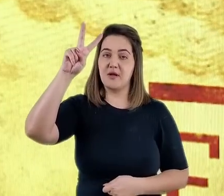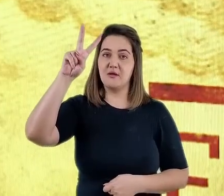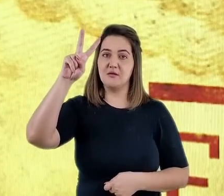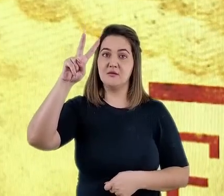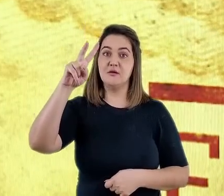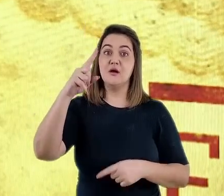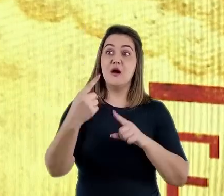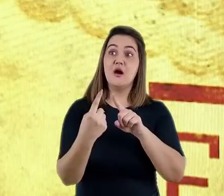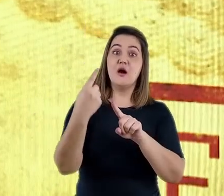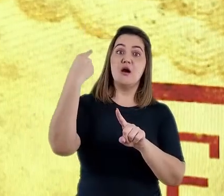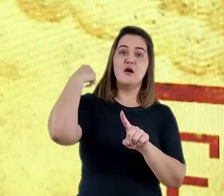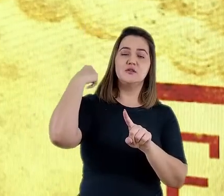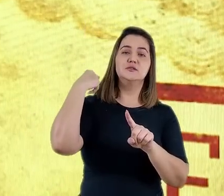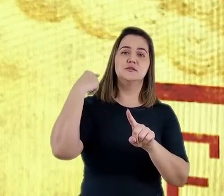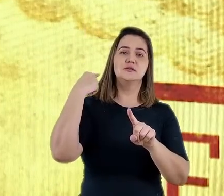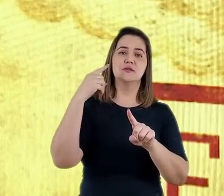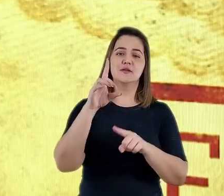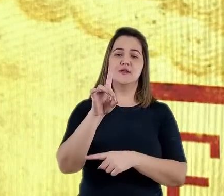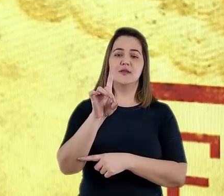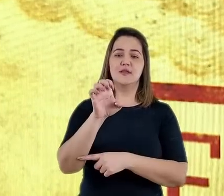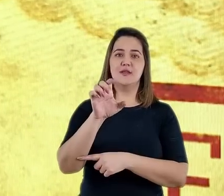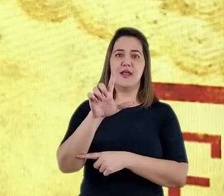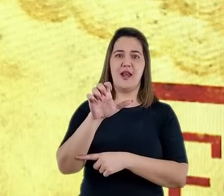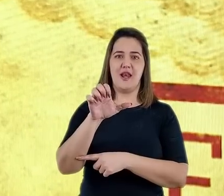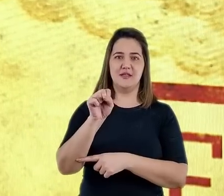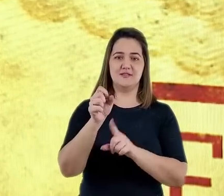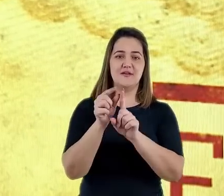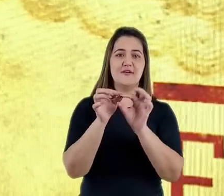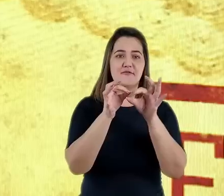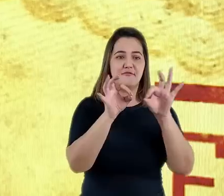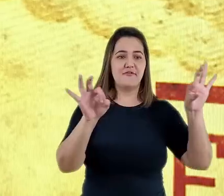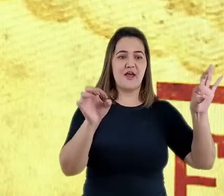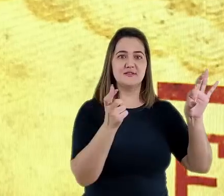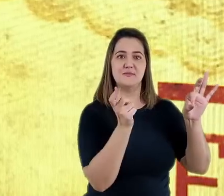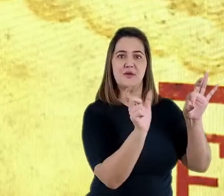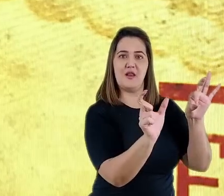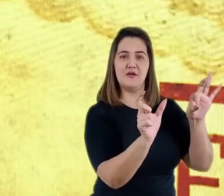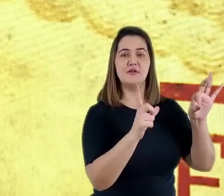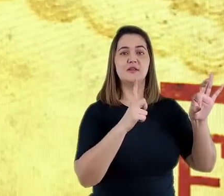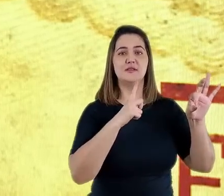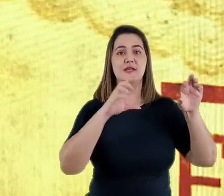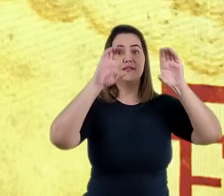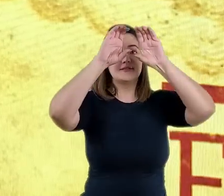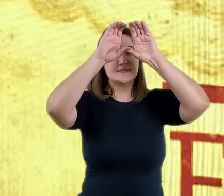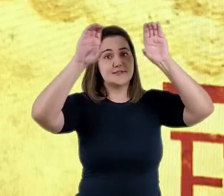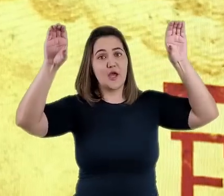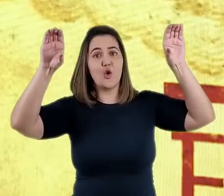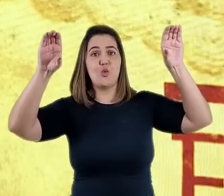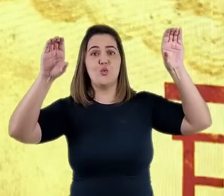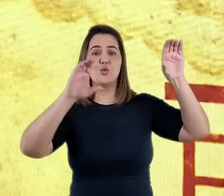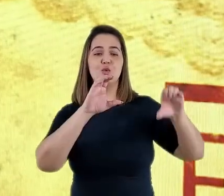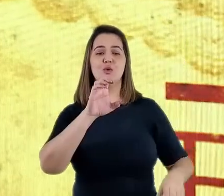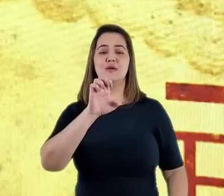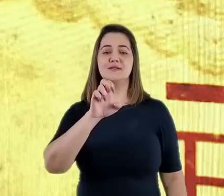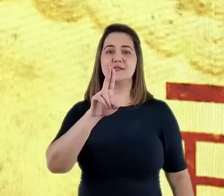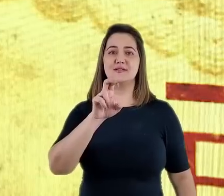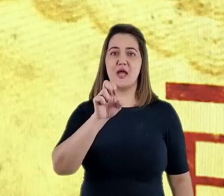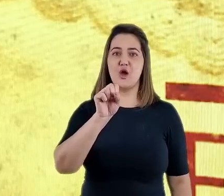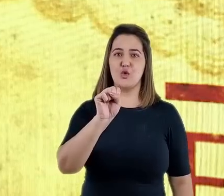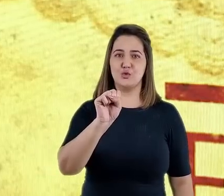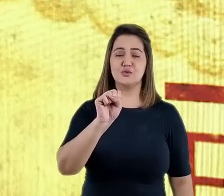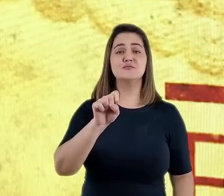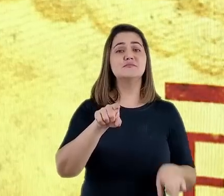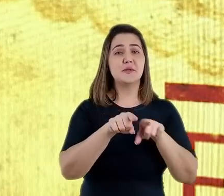nós deveríamos lembrar que antecedendo ao deles, ao pronome masculino, temos a palavra céus,